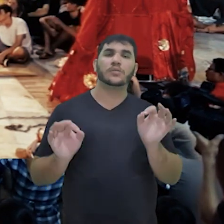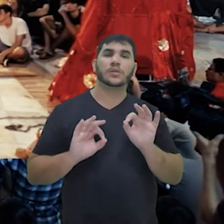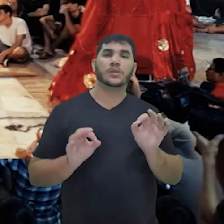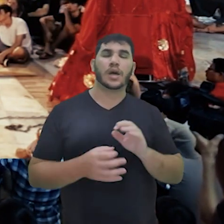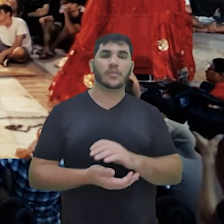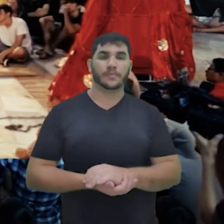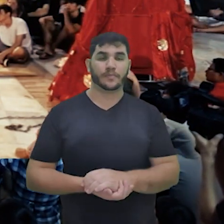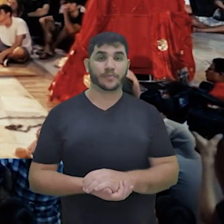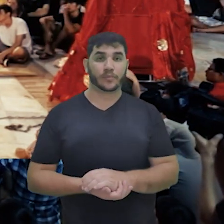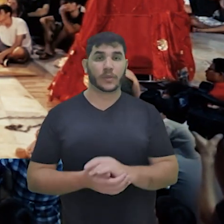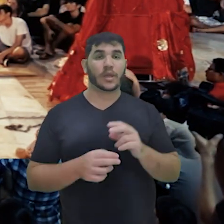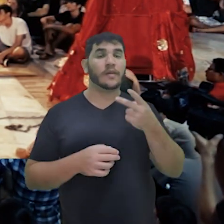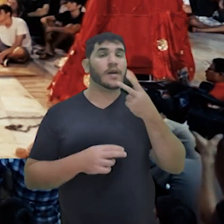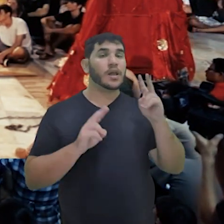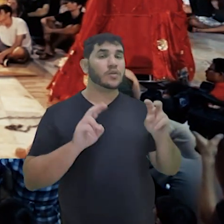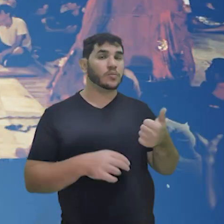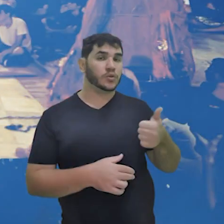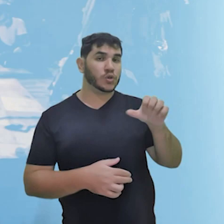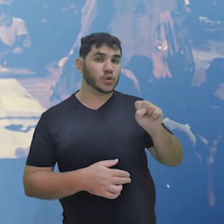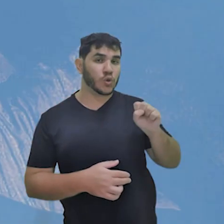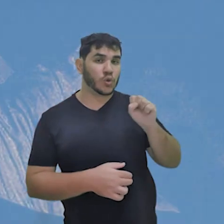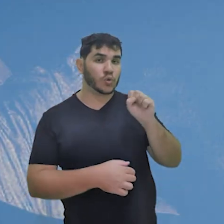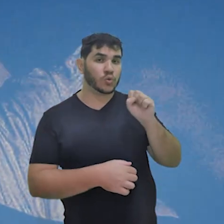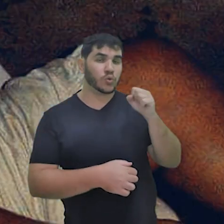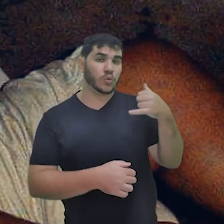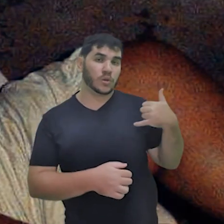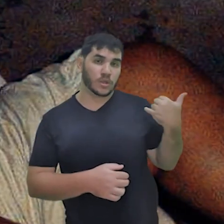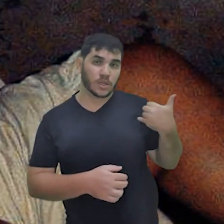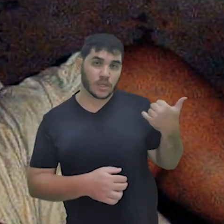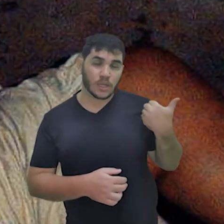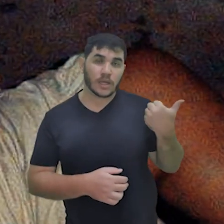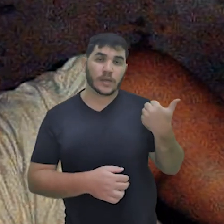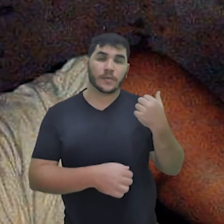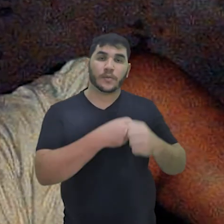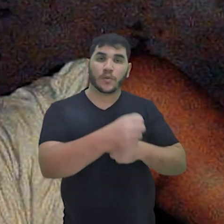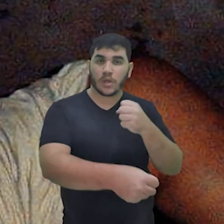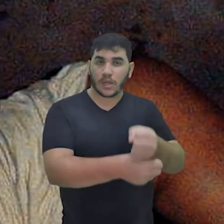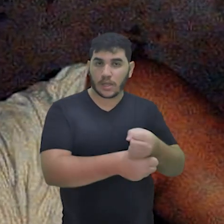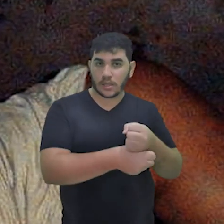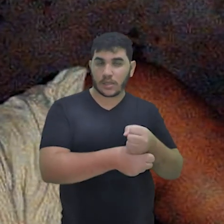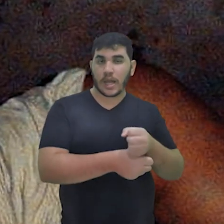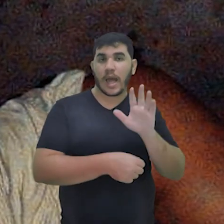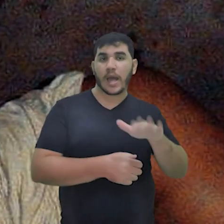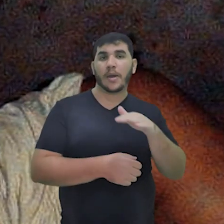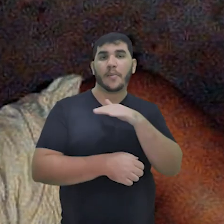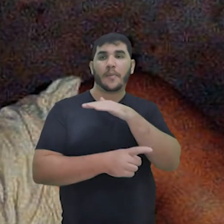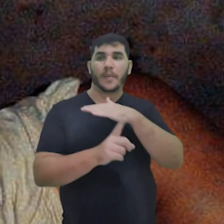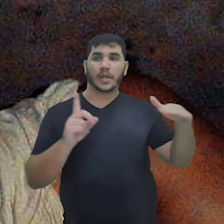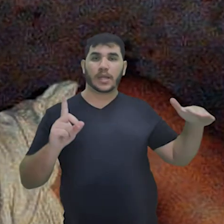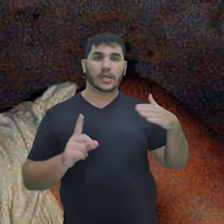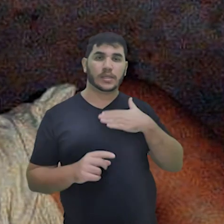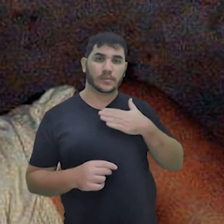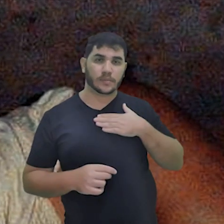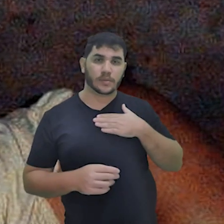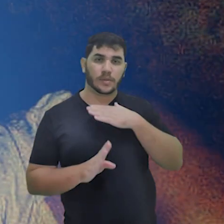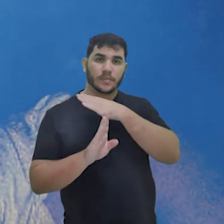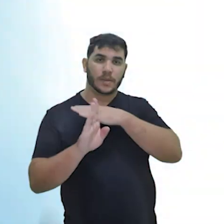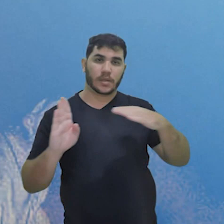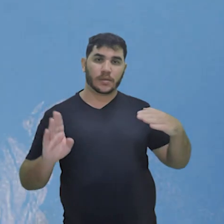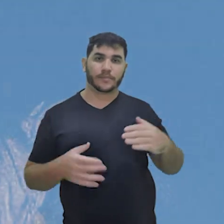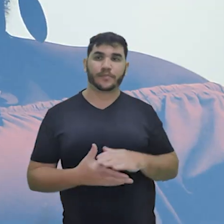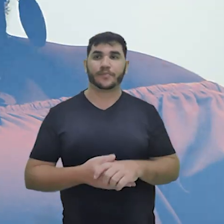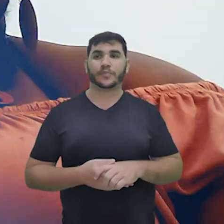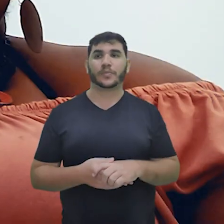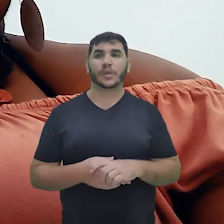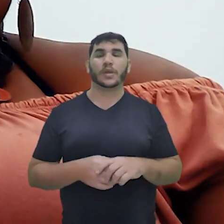Falar desses 18 anos do Nós é falar um pouco sobre metade da minha vida, né? Kellyane Saldanha. É, quando a